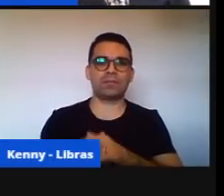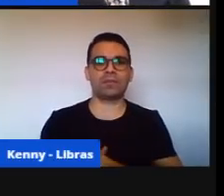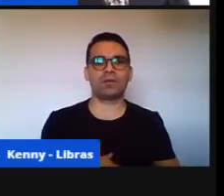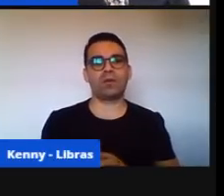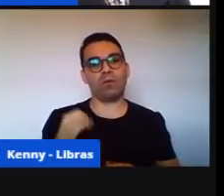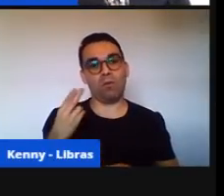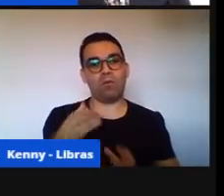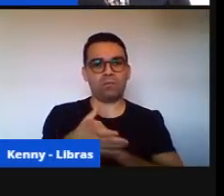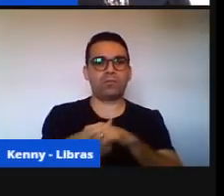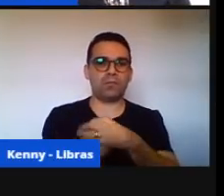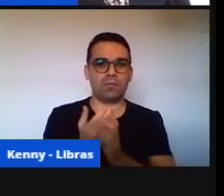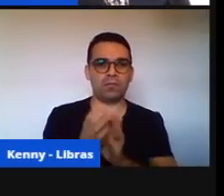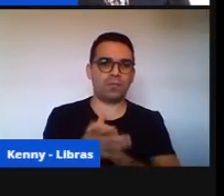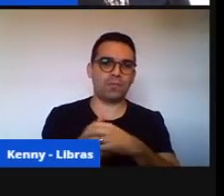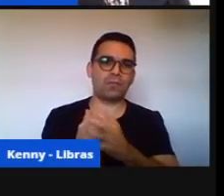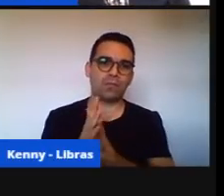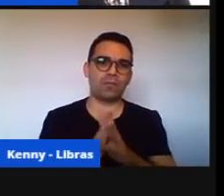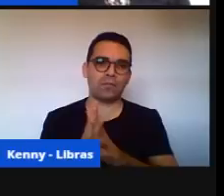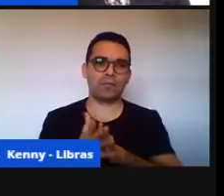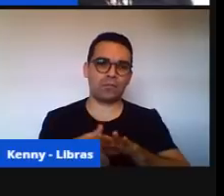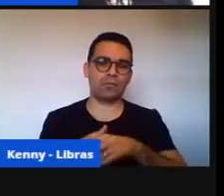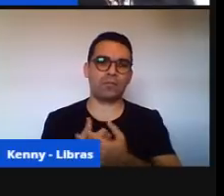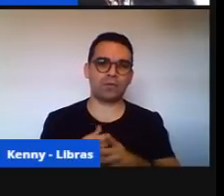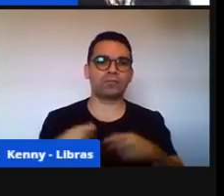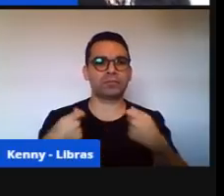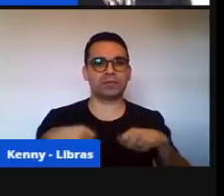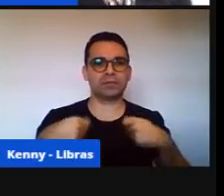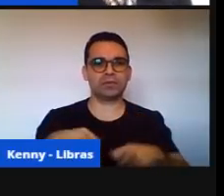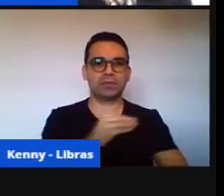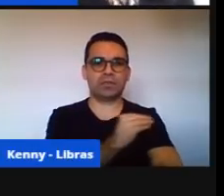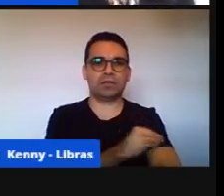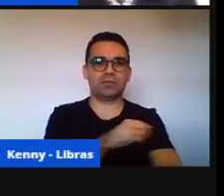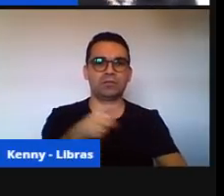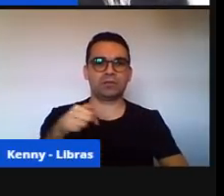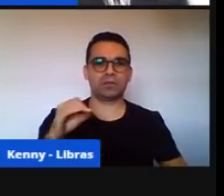mas o importante é lembrar que deve ser 70%.